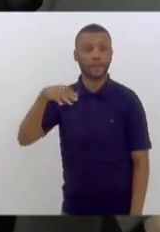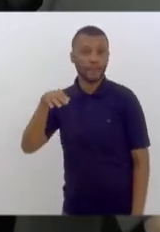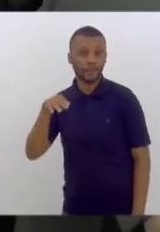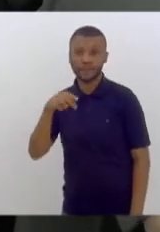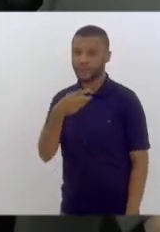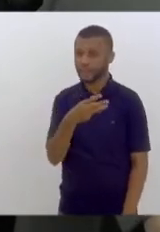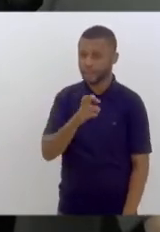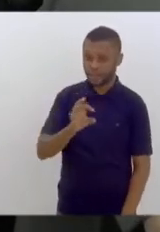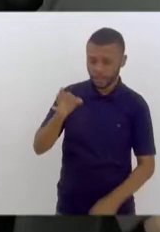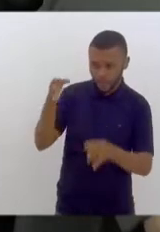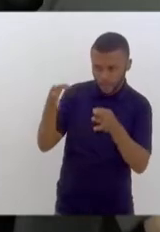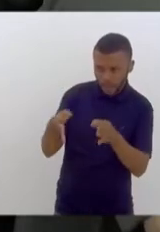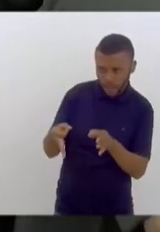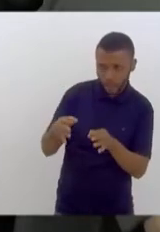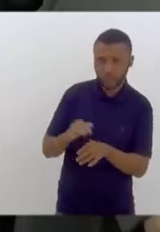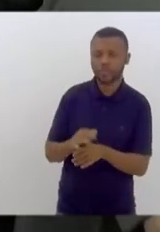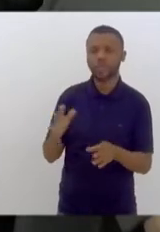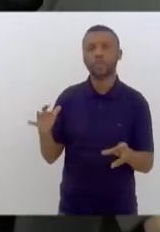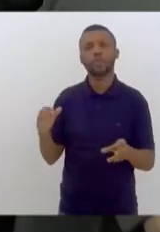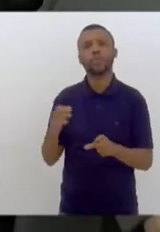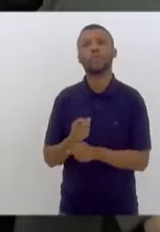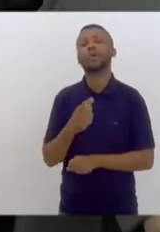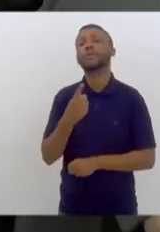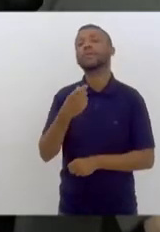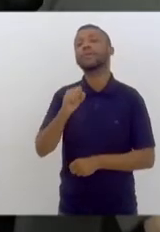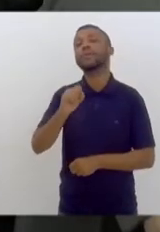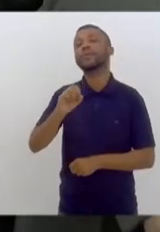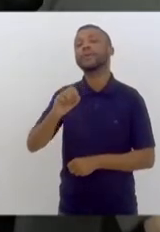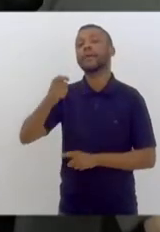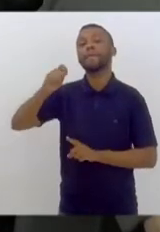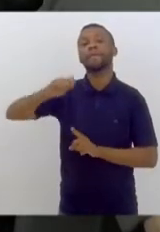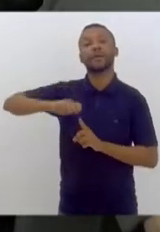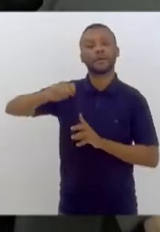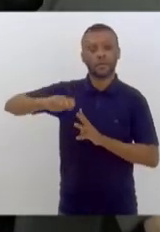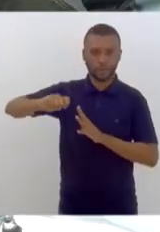isso mesmo, por 180 meses.